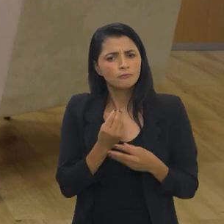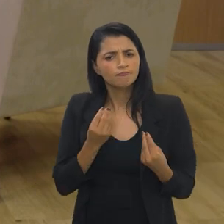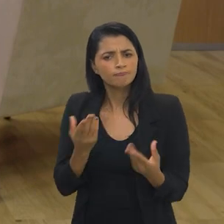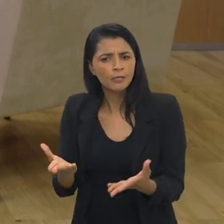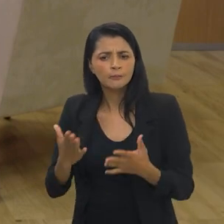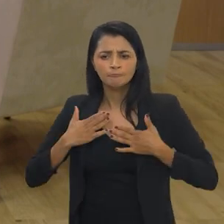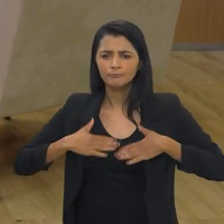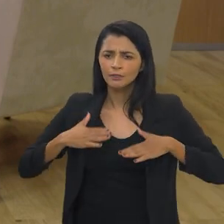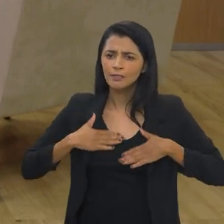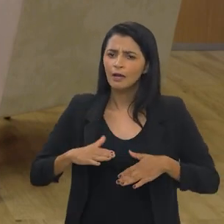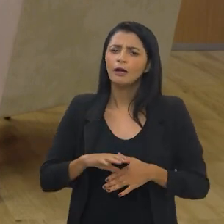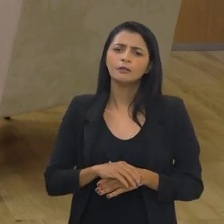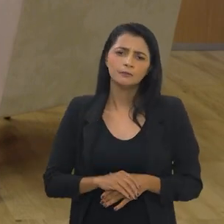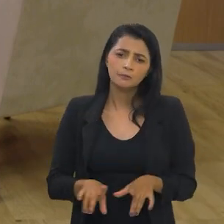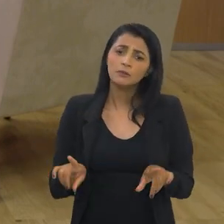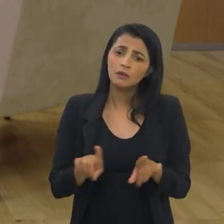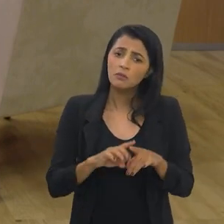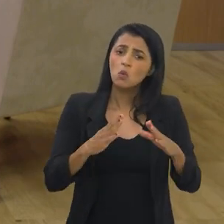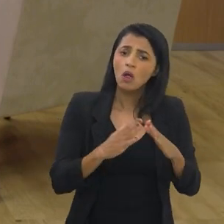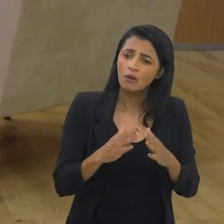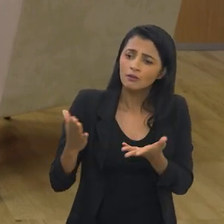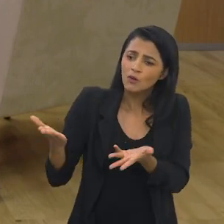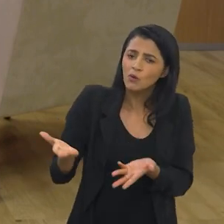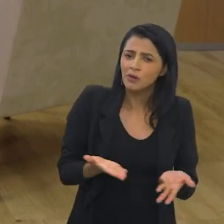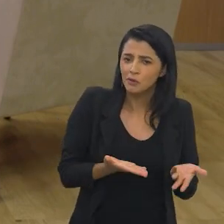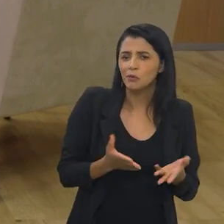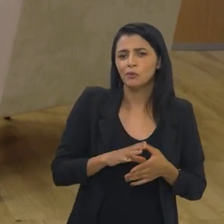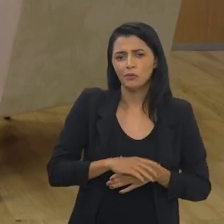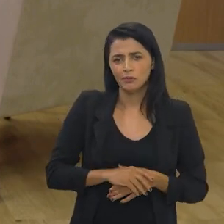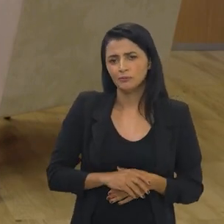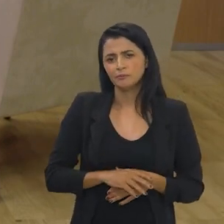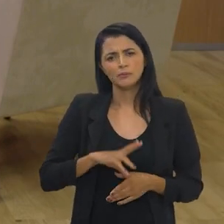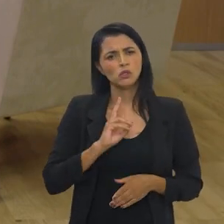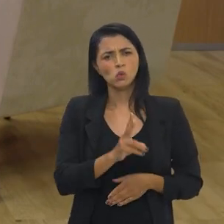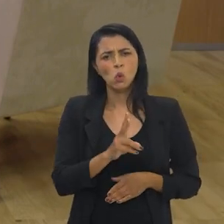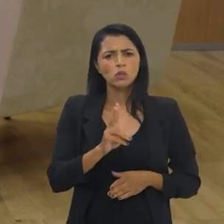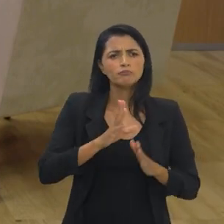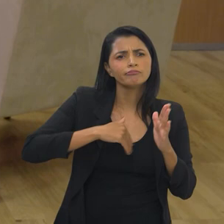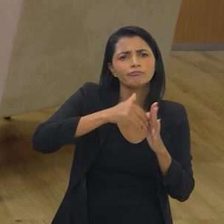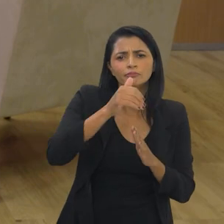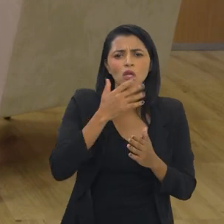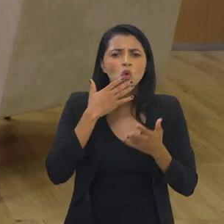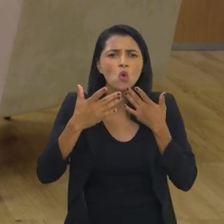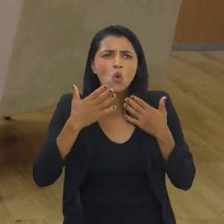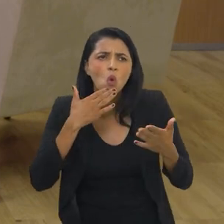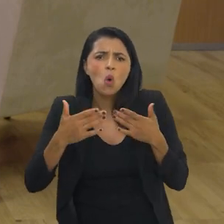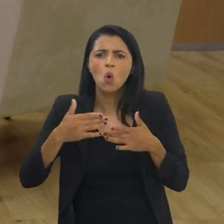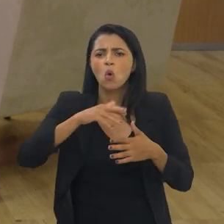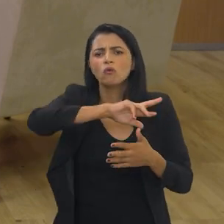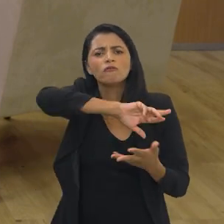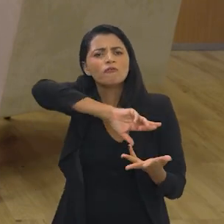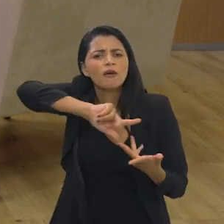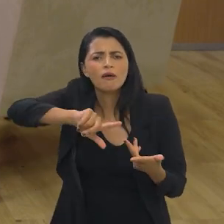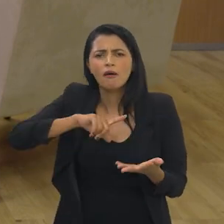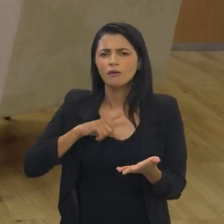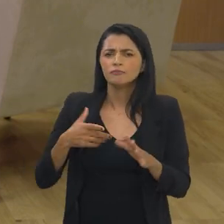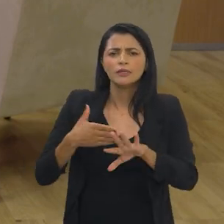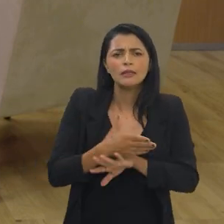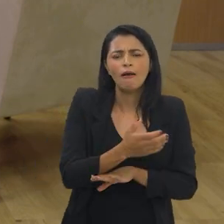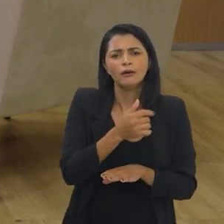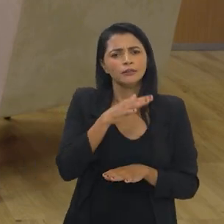e da Tranquilidade além de ser uma casa colhedora né Toda colorida ela tem as diversas cores